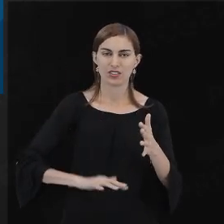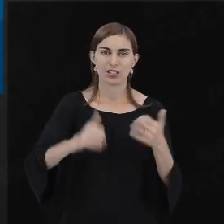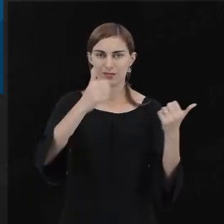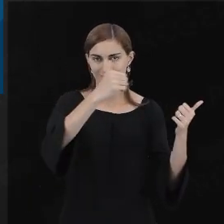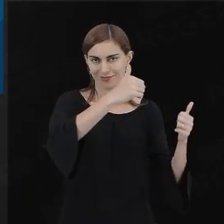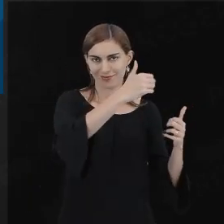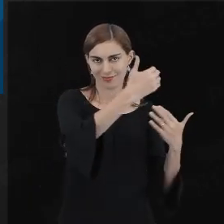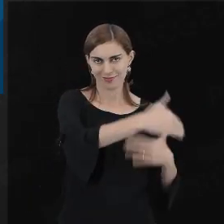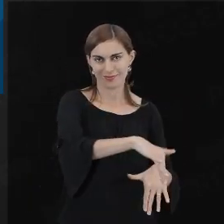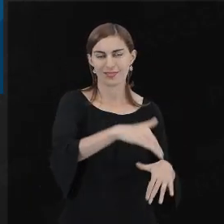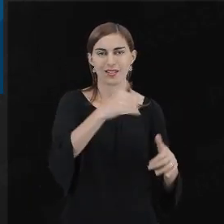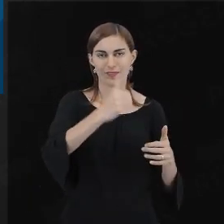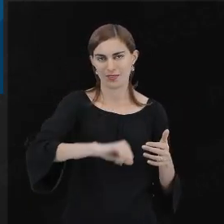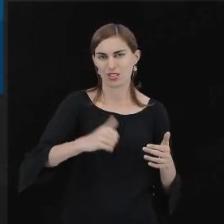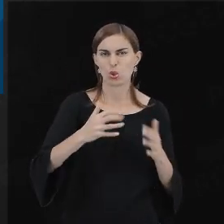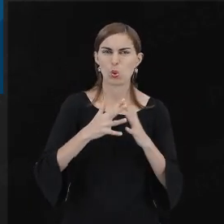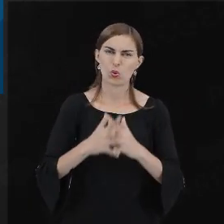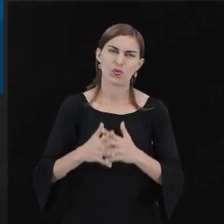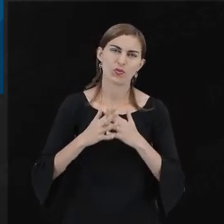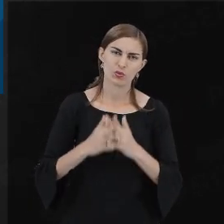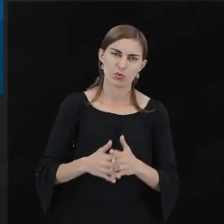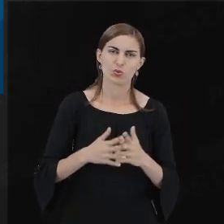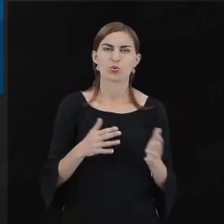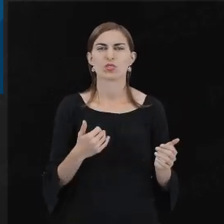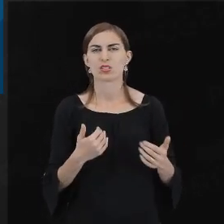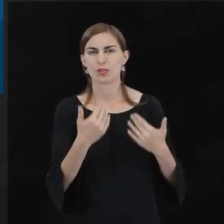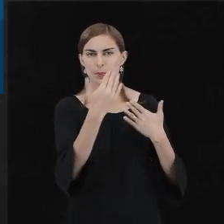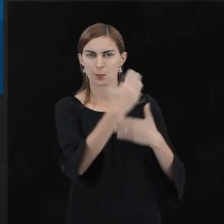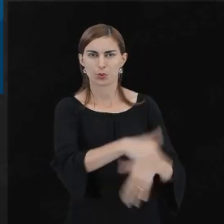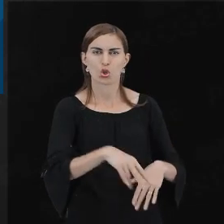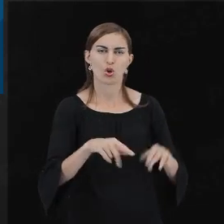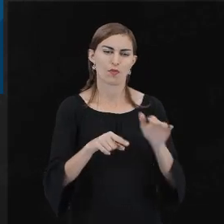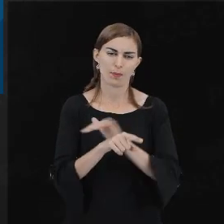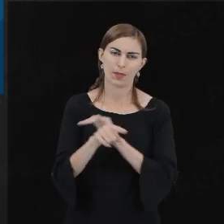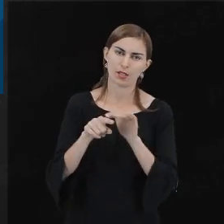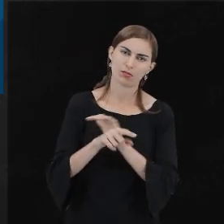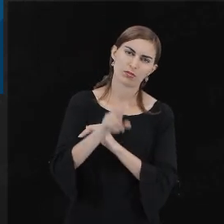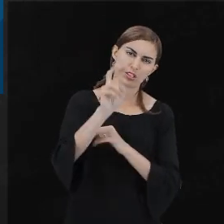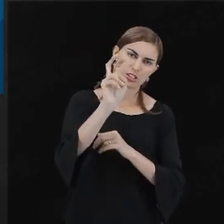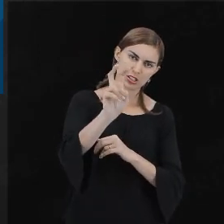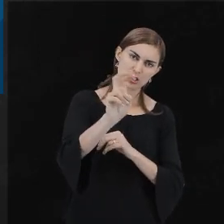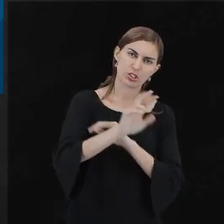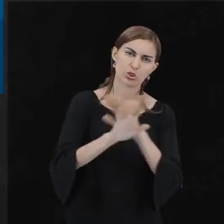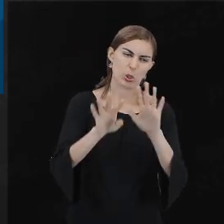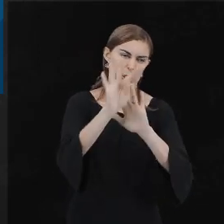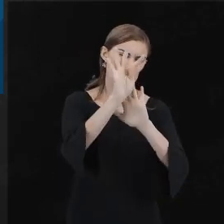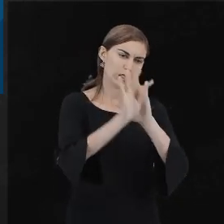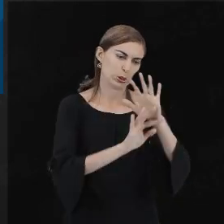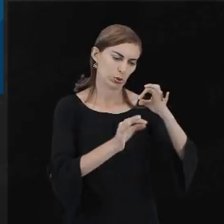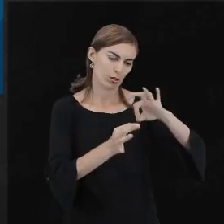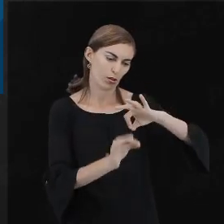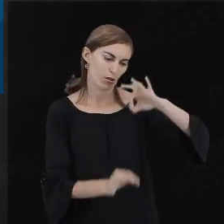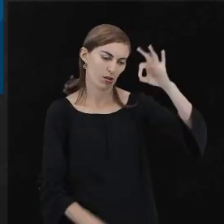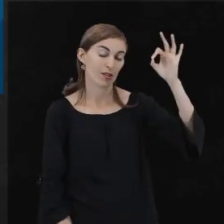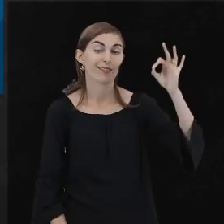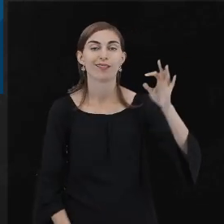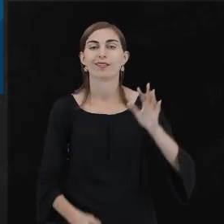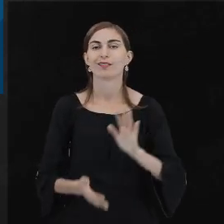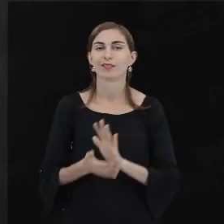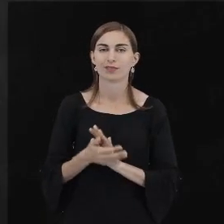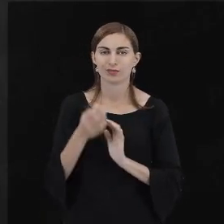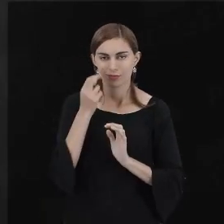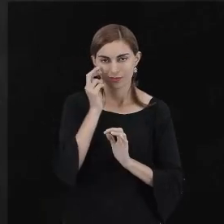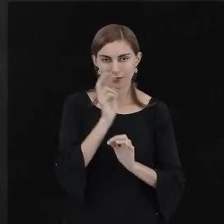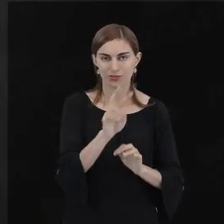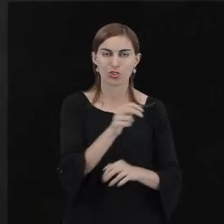a avaliação. É confusa, como não sei o que, uma prova só com 5 questões, um texto enorme, mas é assim mesmo, ocorre